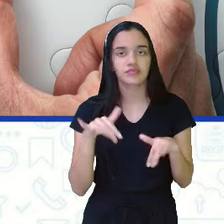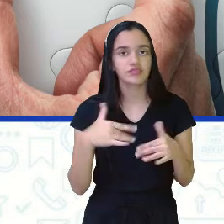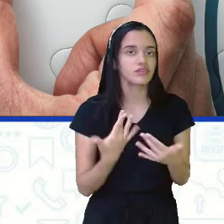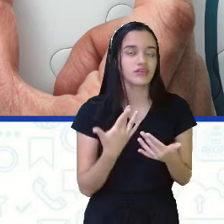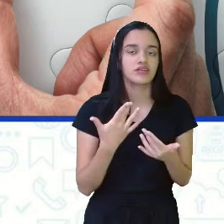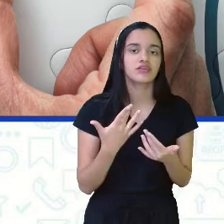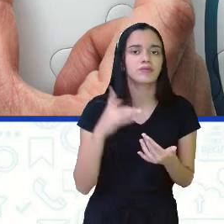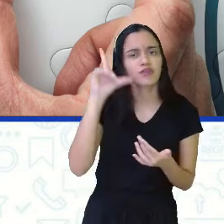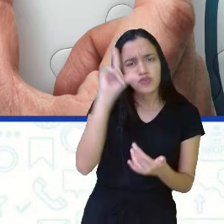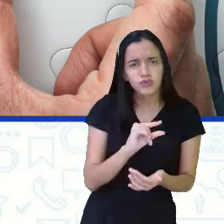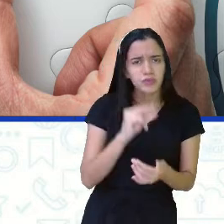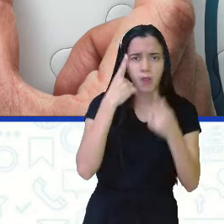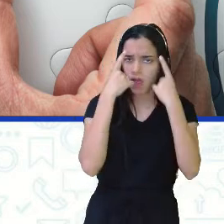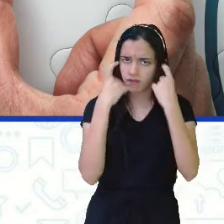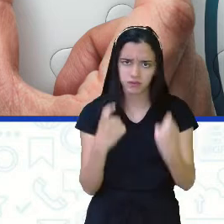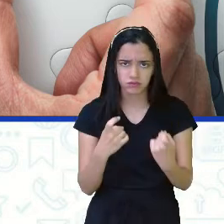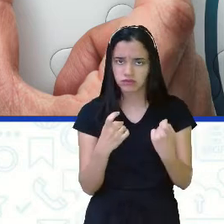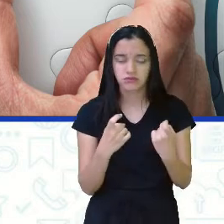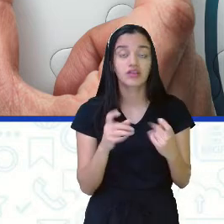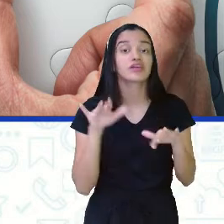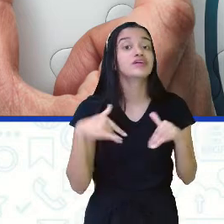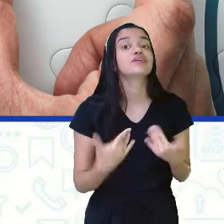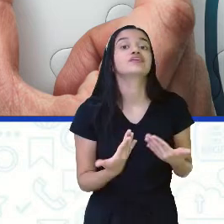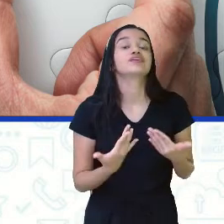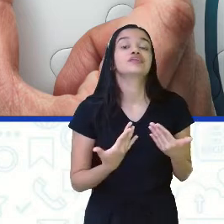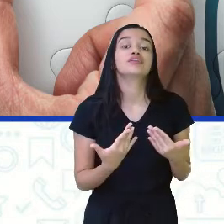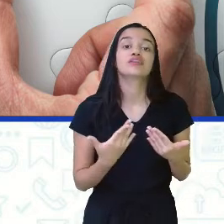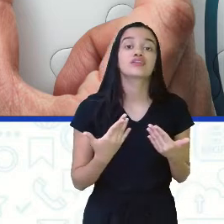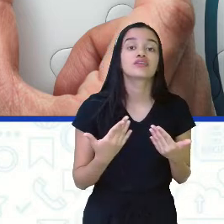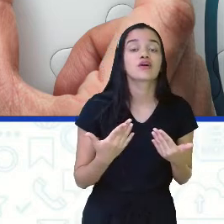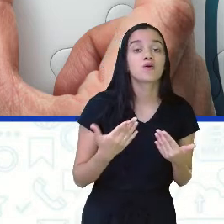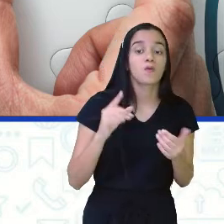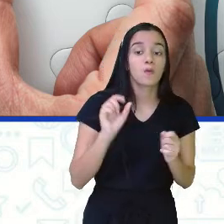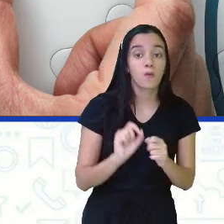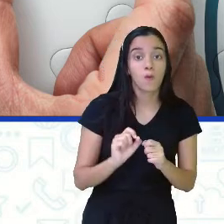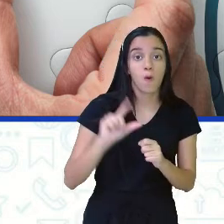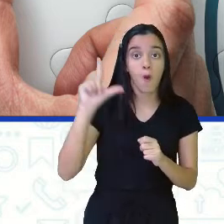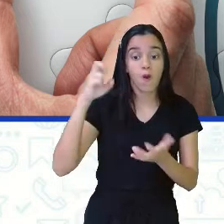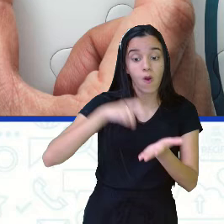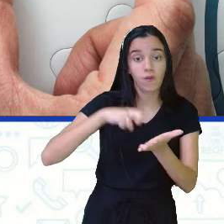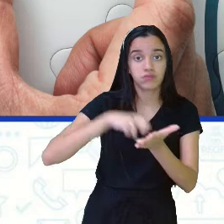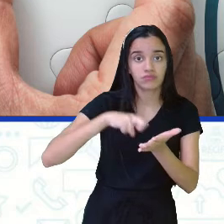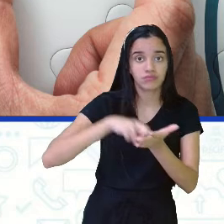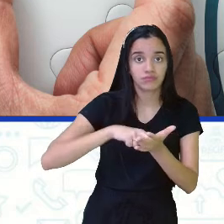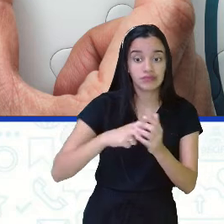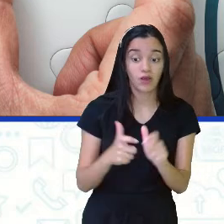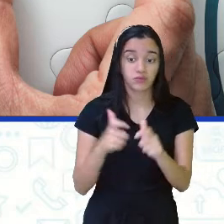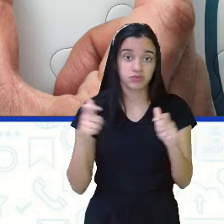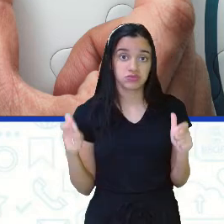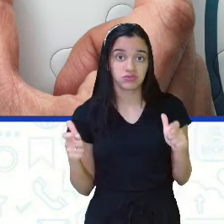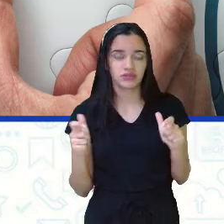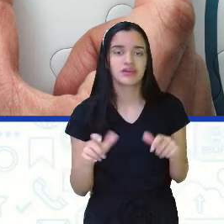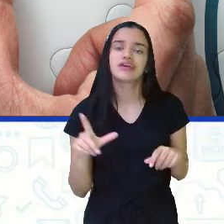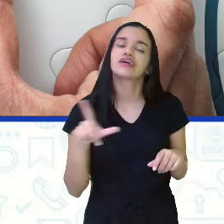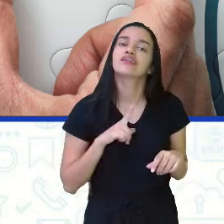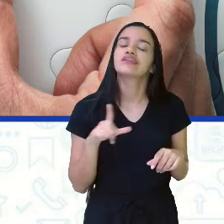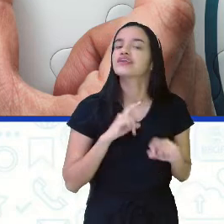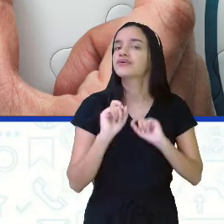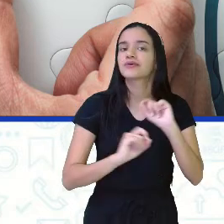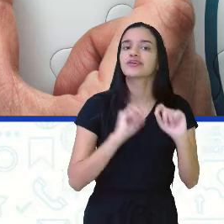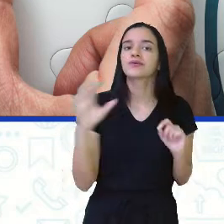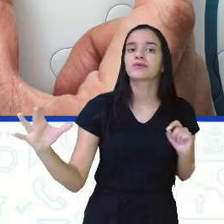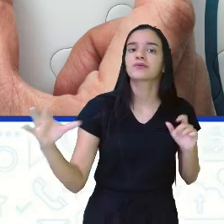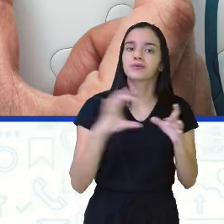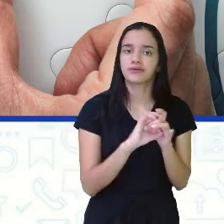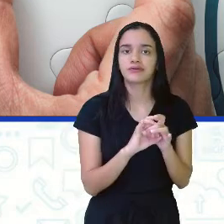uma diminuição da violência. Logo, o aumento da pena... Então, veja aqui, a gente já tem o quê? Um conectivo aqui, que